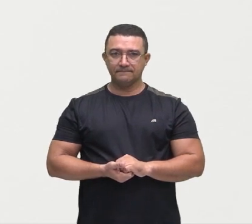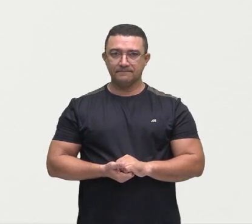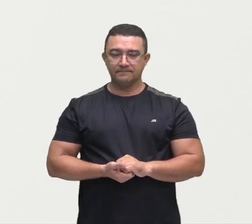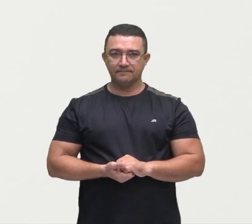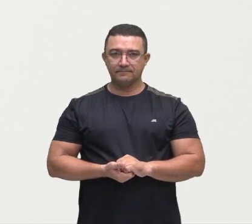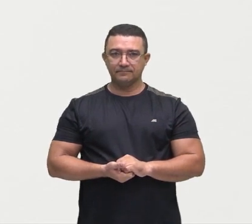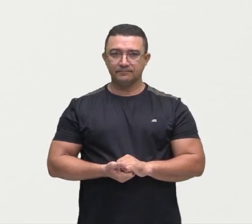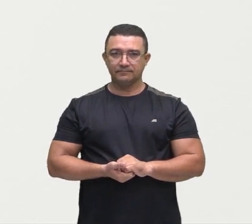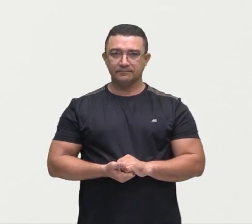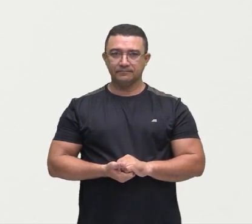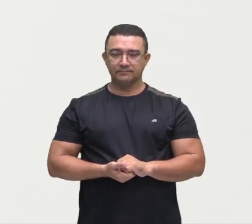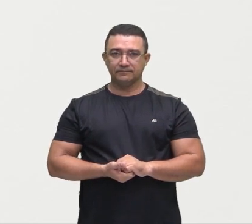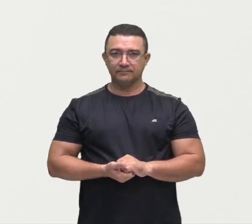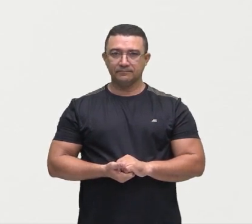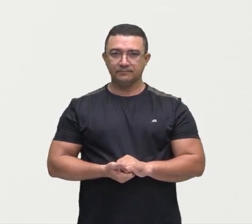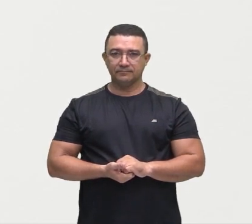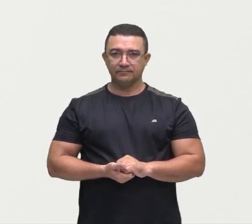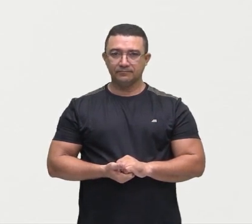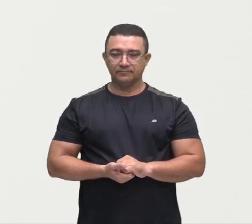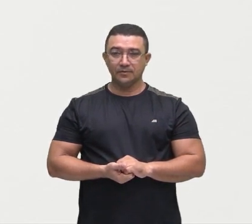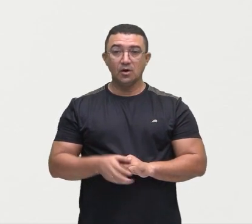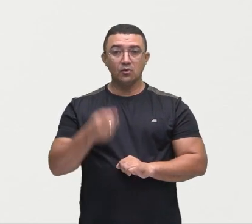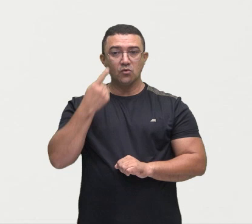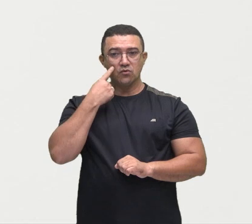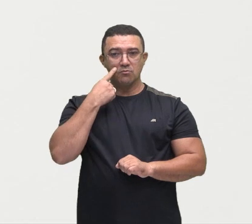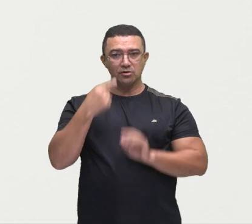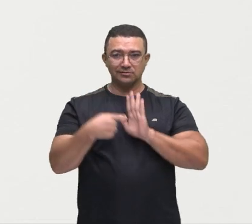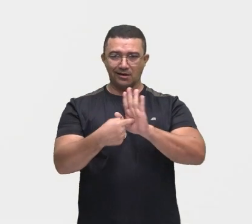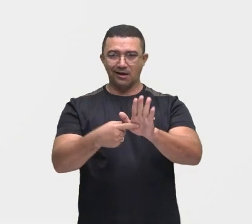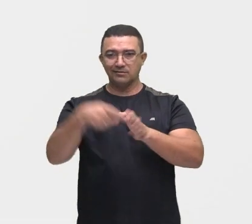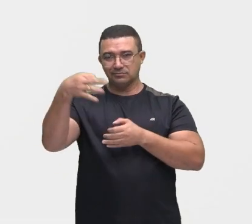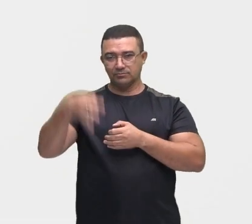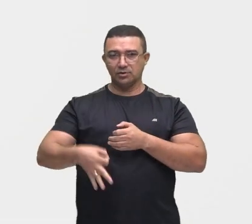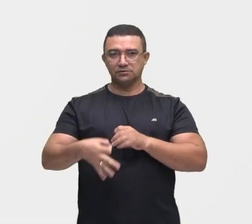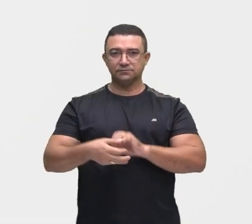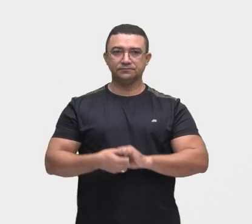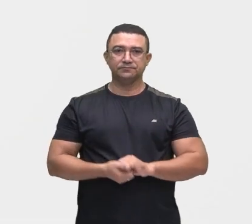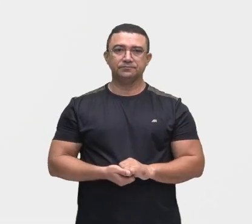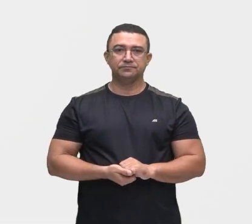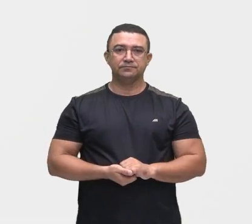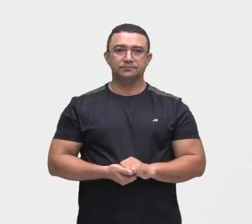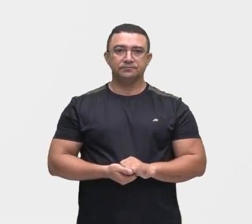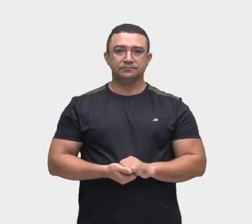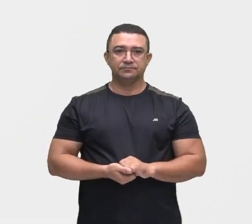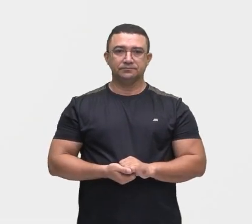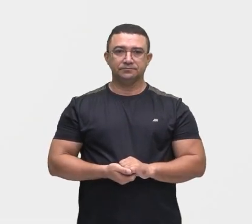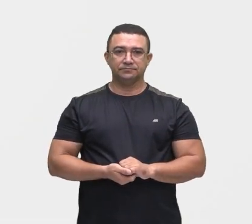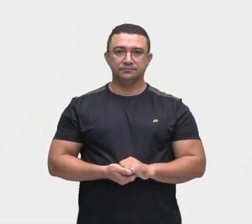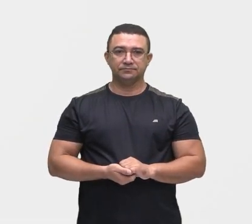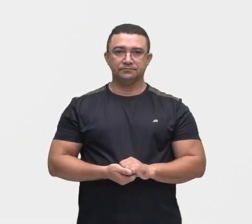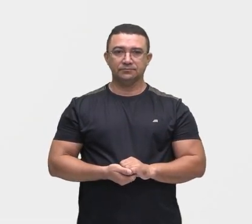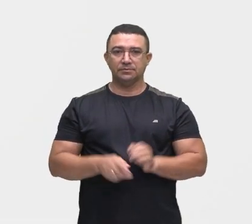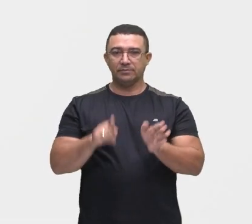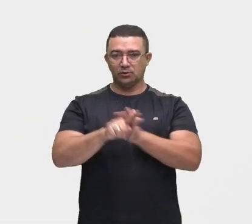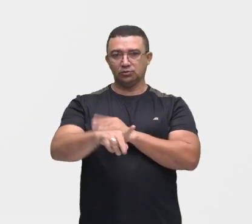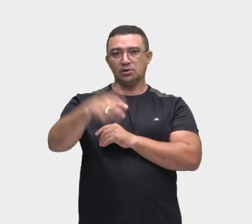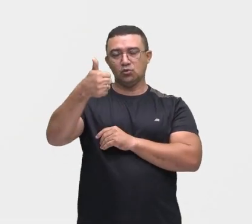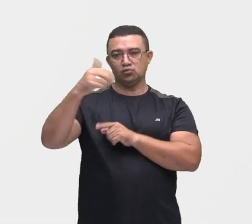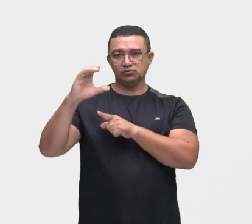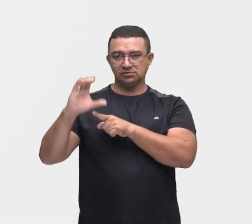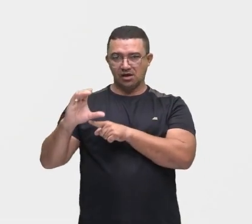gabaritos. Pode ser, diretor, mostrar o gabarito aqui rapidinho para você conferir. Então, nós temos aí que a questão 1 é a letra